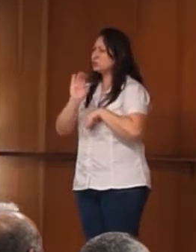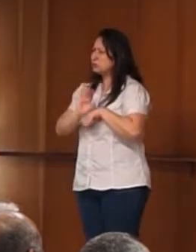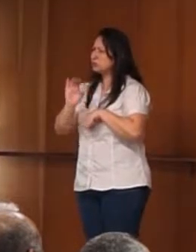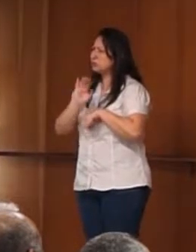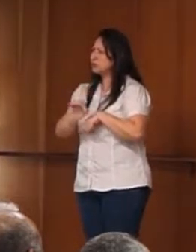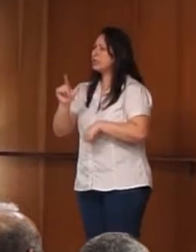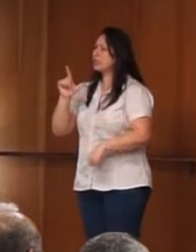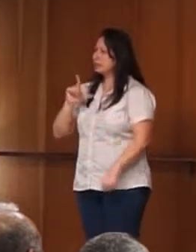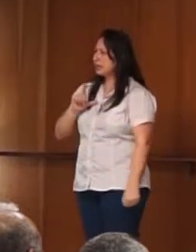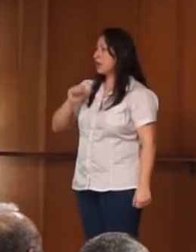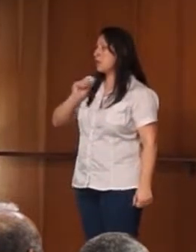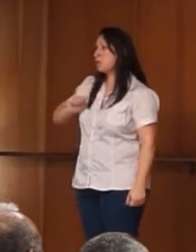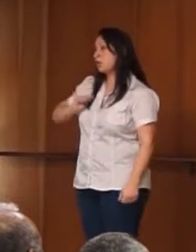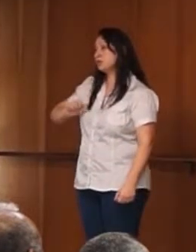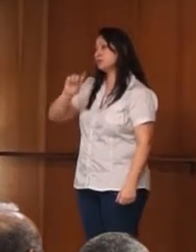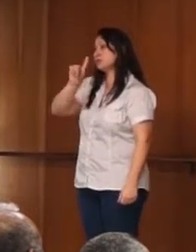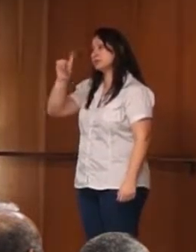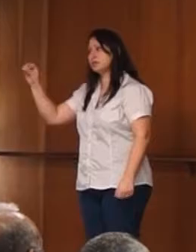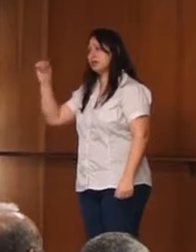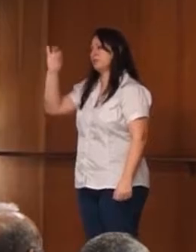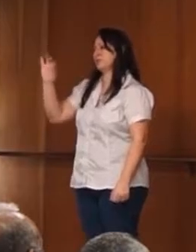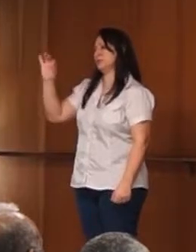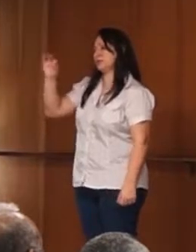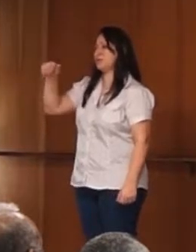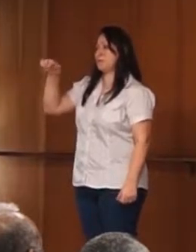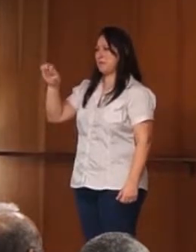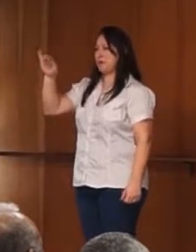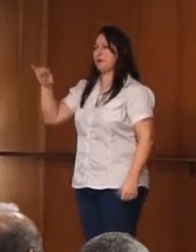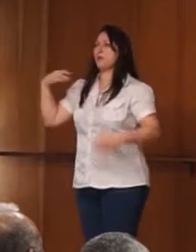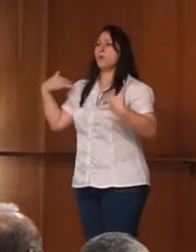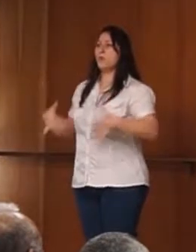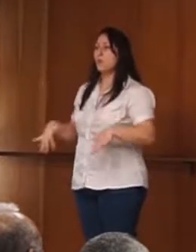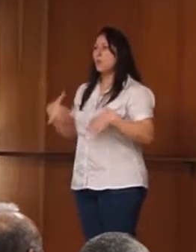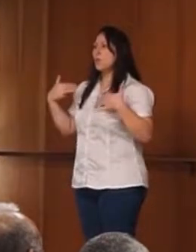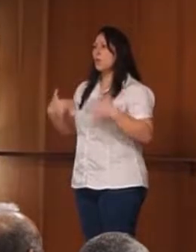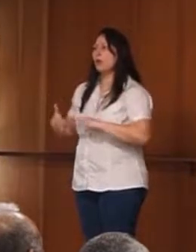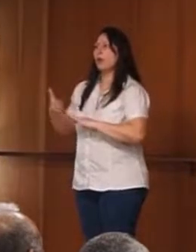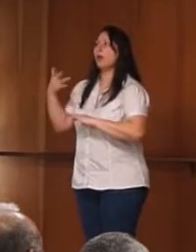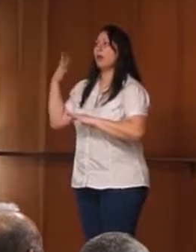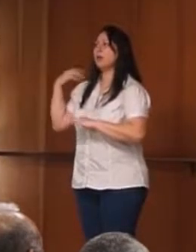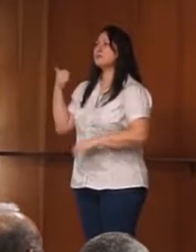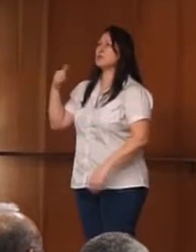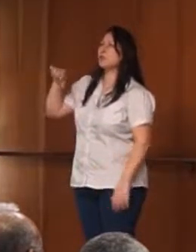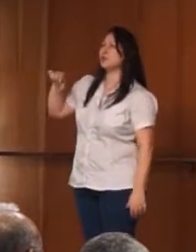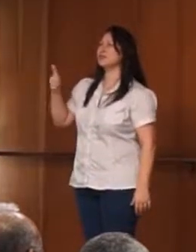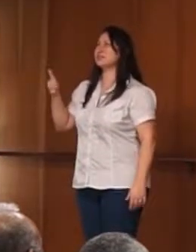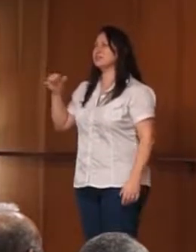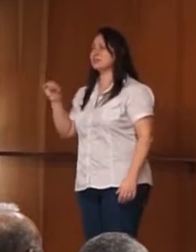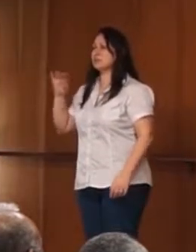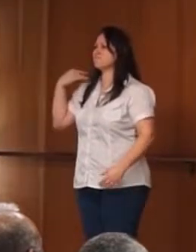uma bolsa de 100% do MEC. O MEC, naquela época, lá nos anos 60 e pouco,